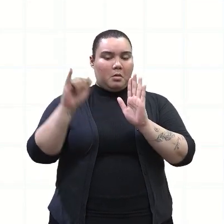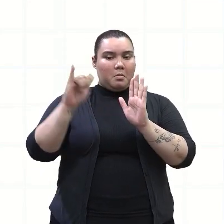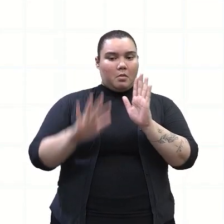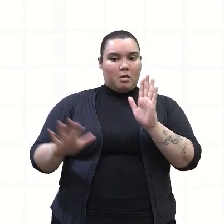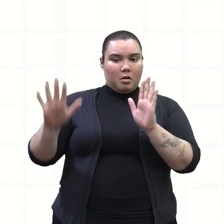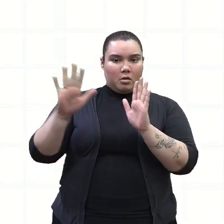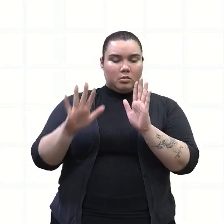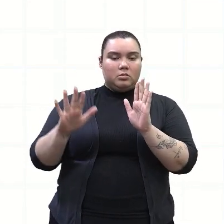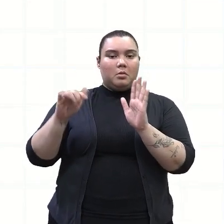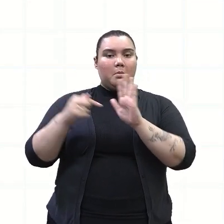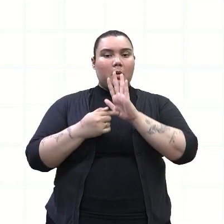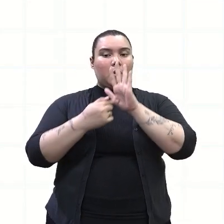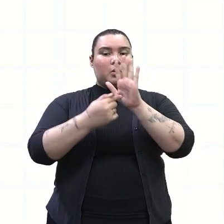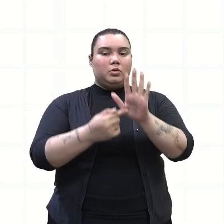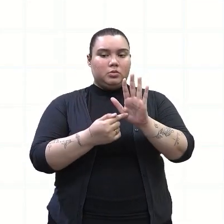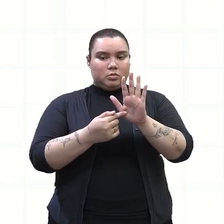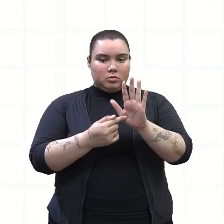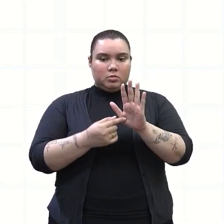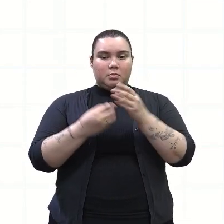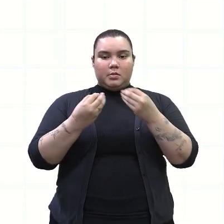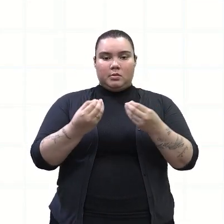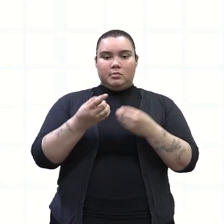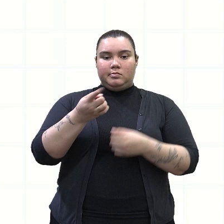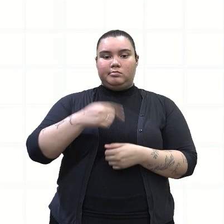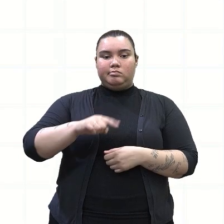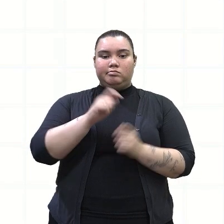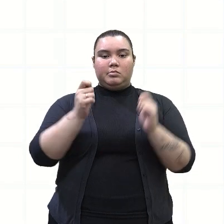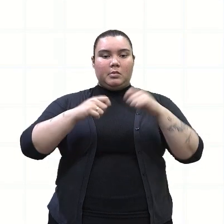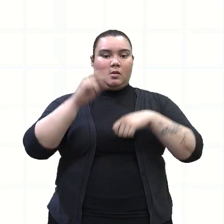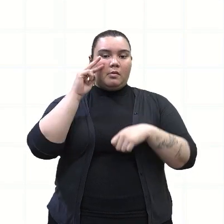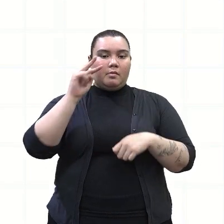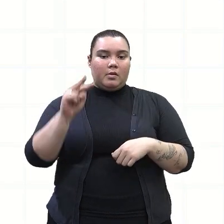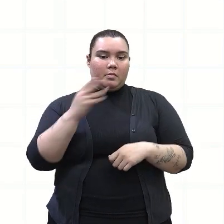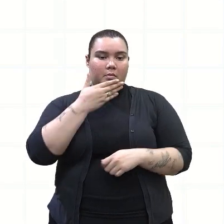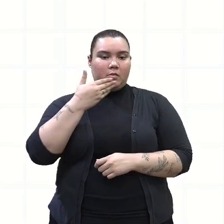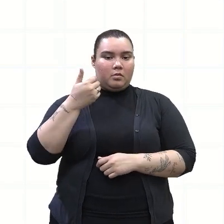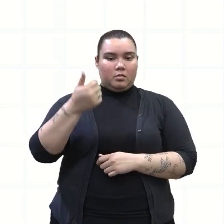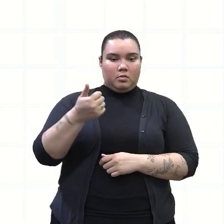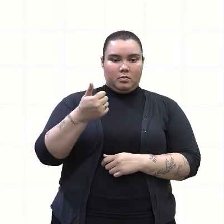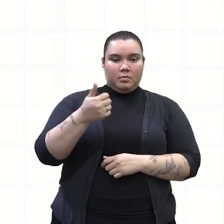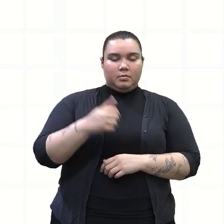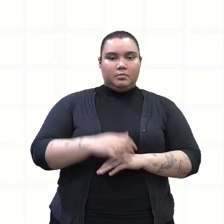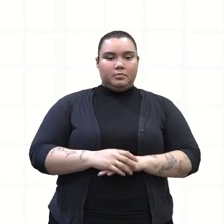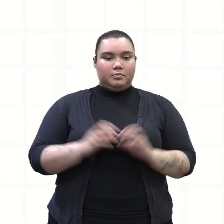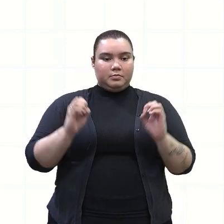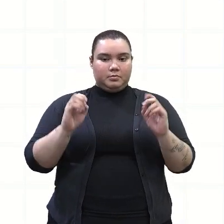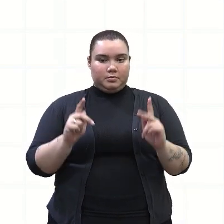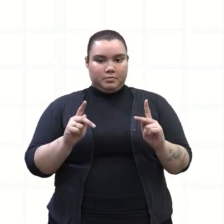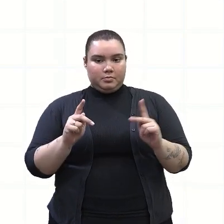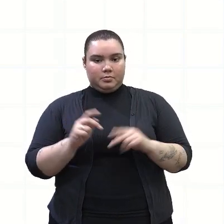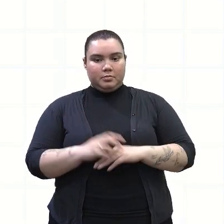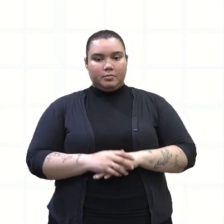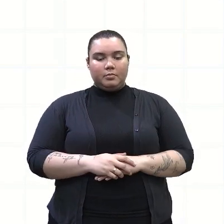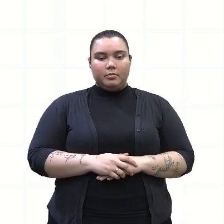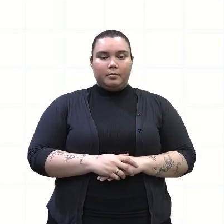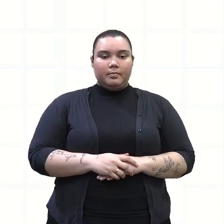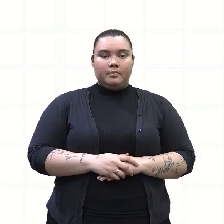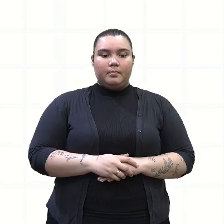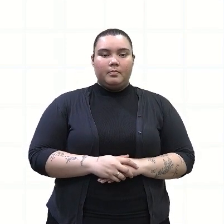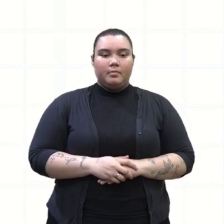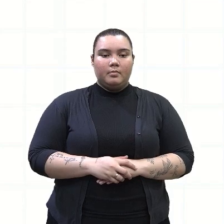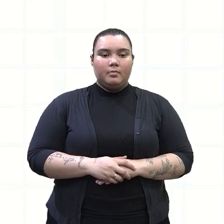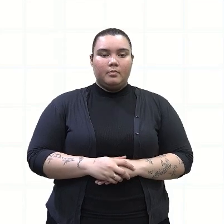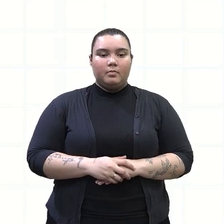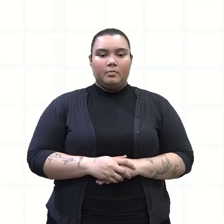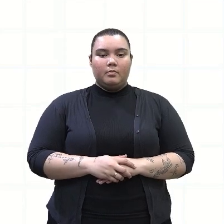que é para destacar, para que vocês possam observar melhor esta imagem aí, ok? Então, vamos acompanhar